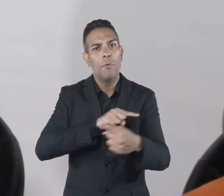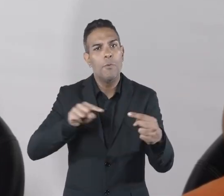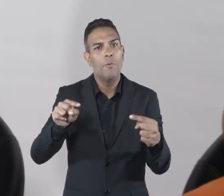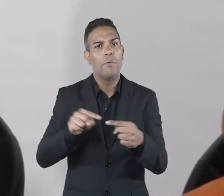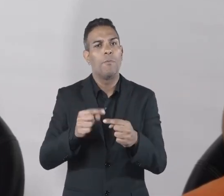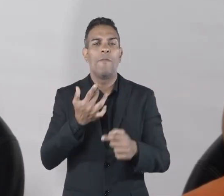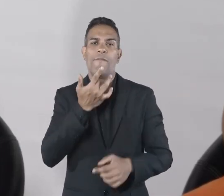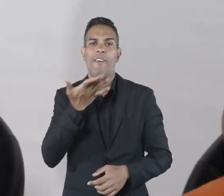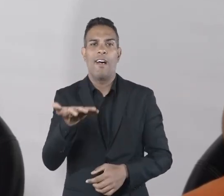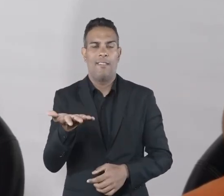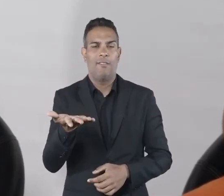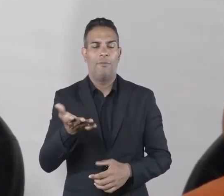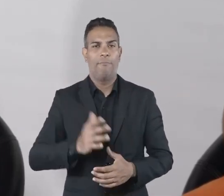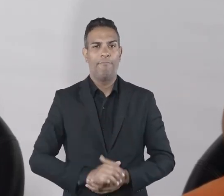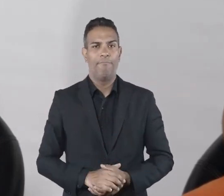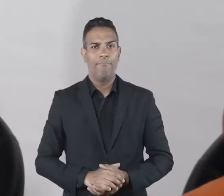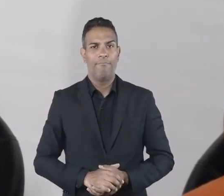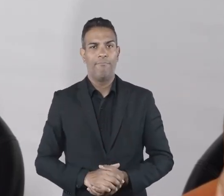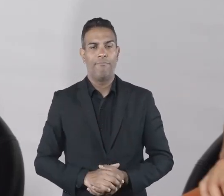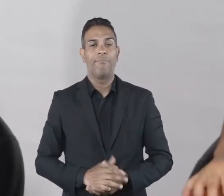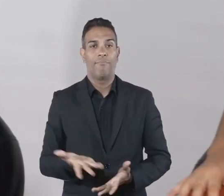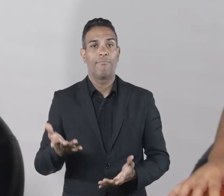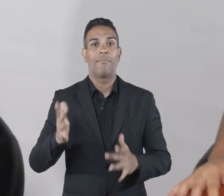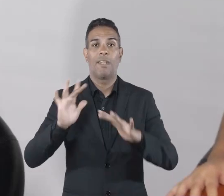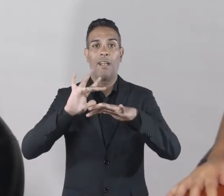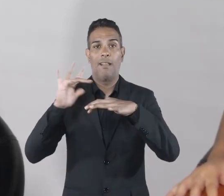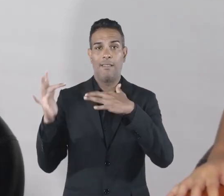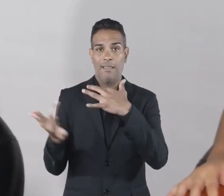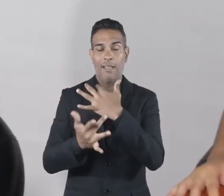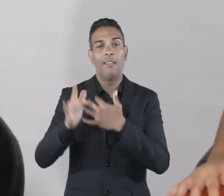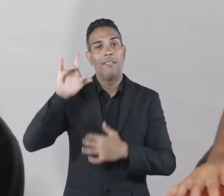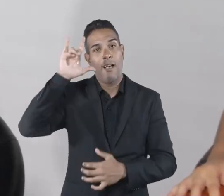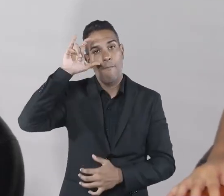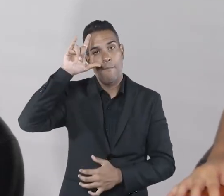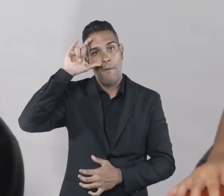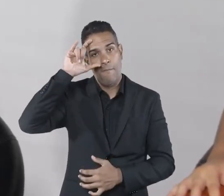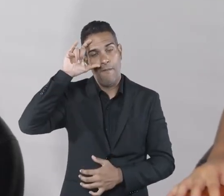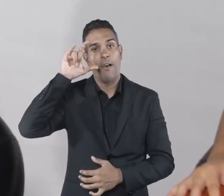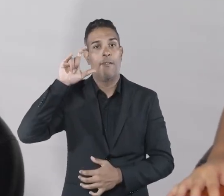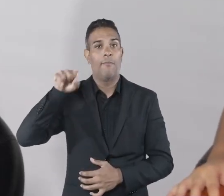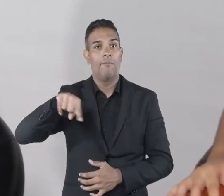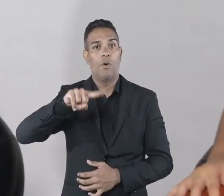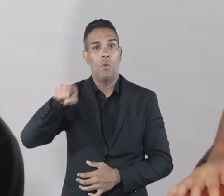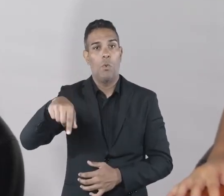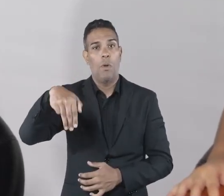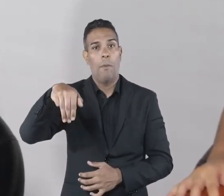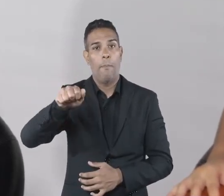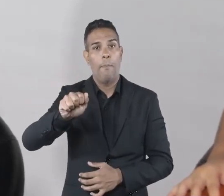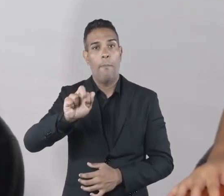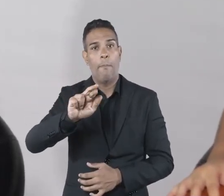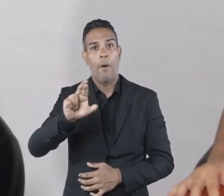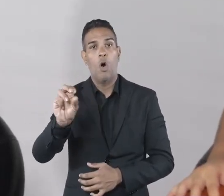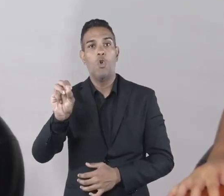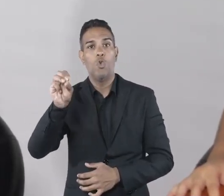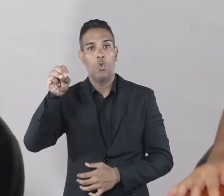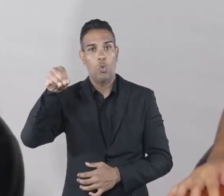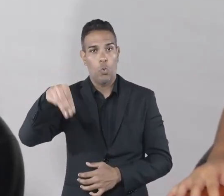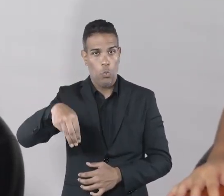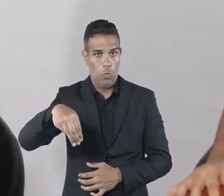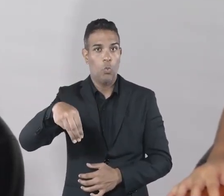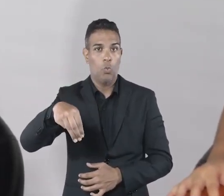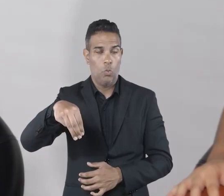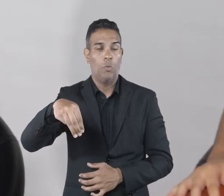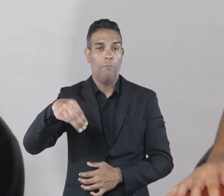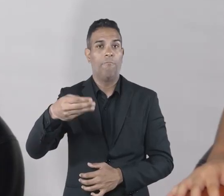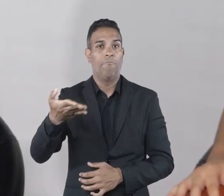as empresas, as doações, não é só doar dinheiro é tudo bem, você pode pagar para regularizar um imigrante,